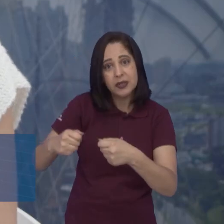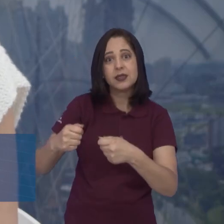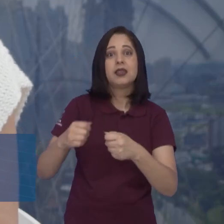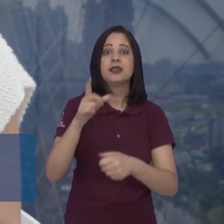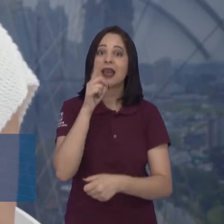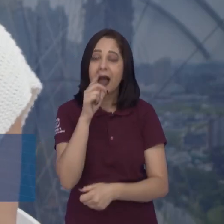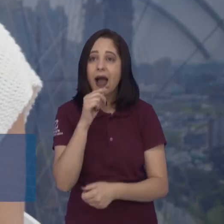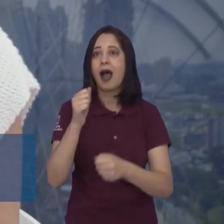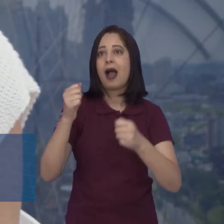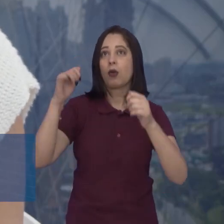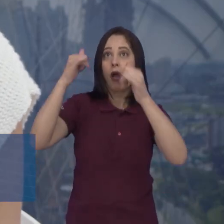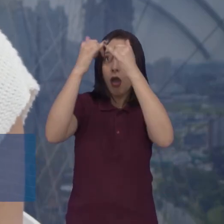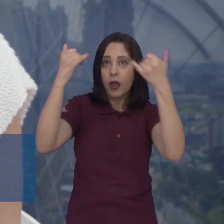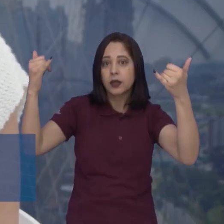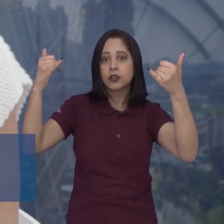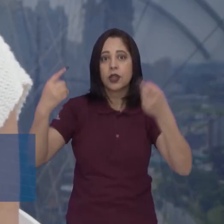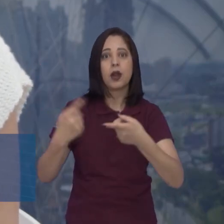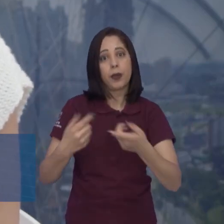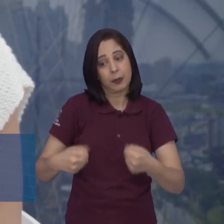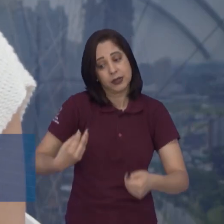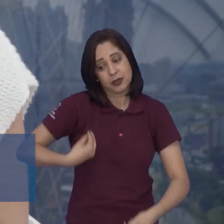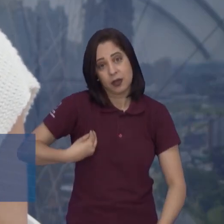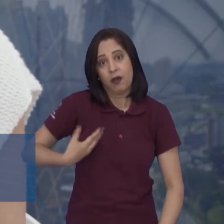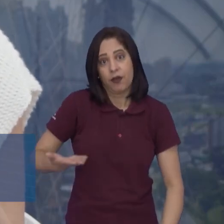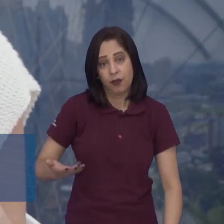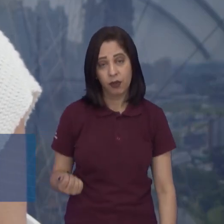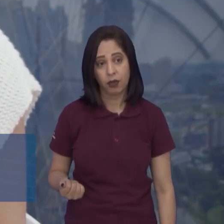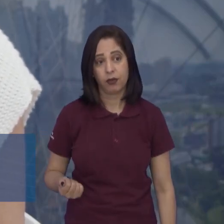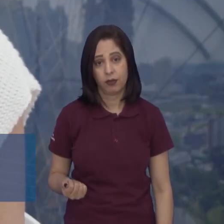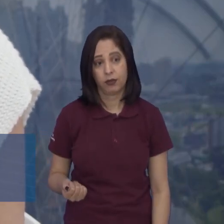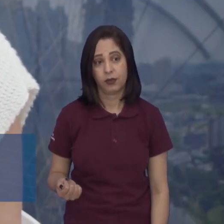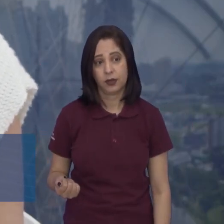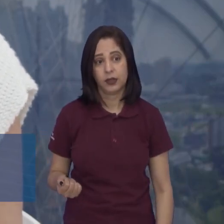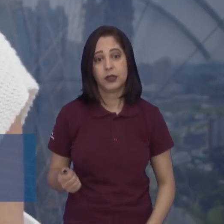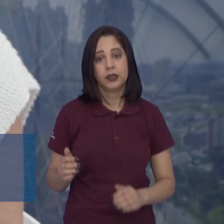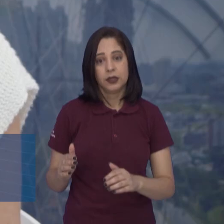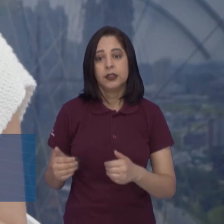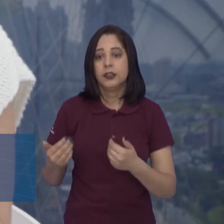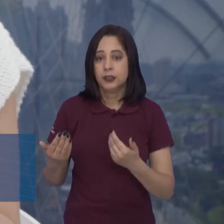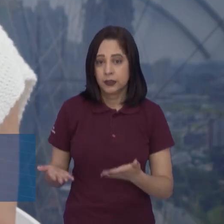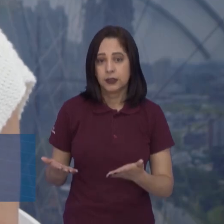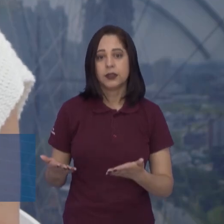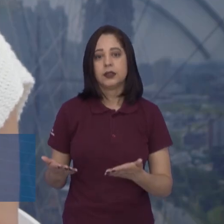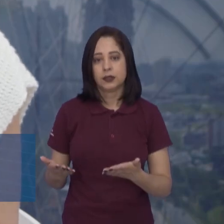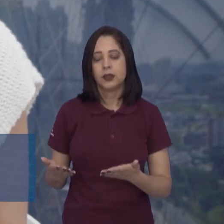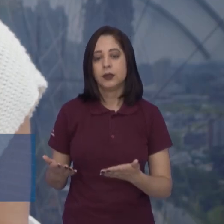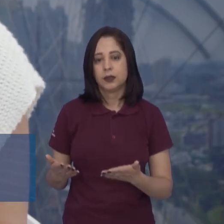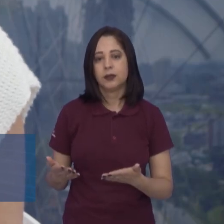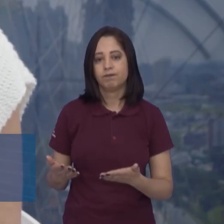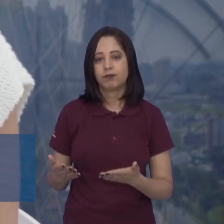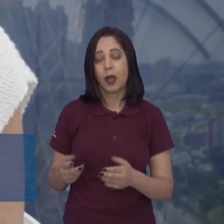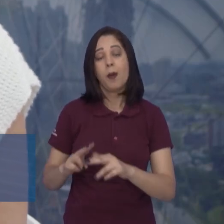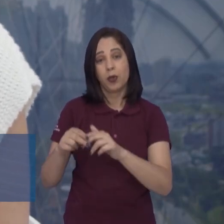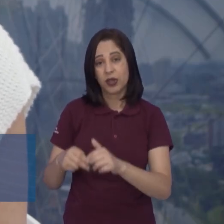luz, de água para ter o mínimo de sobrevivência. Então, isso acaba que aumenta mais ainda o risco